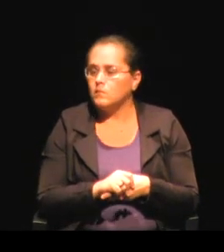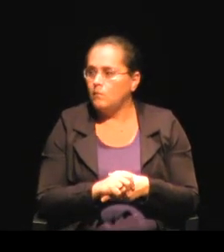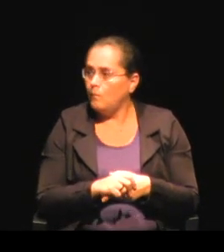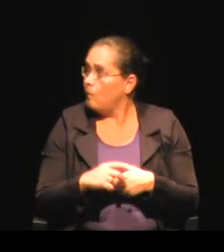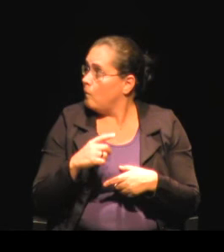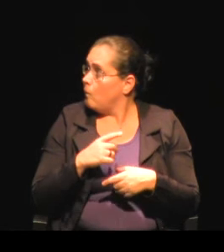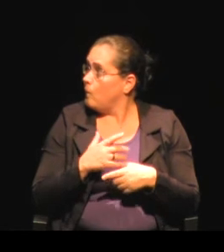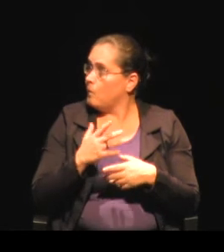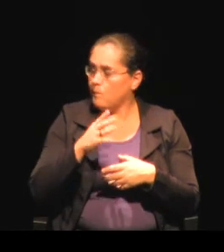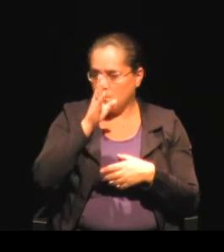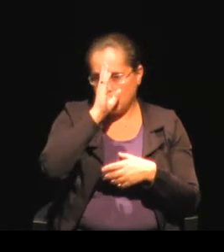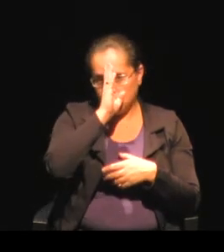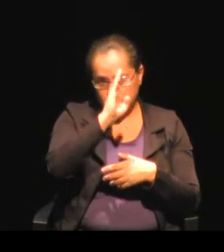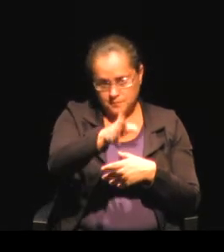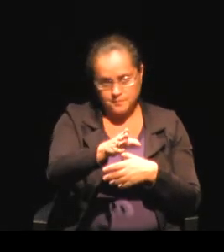Tordesilhas,